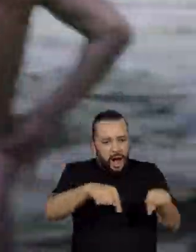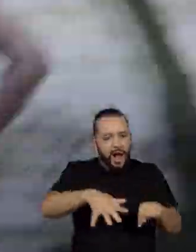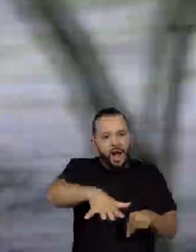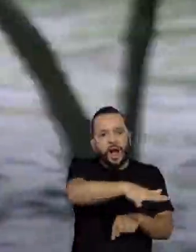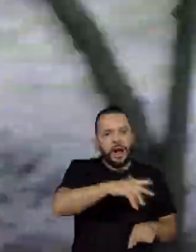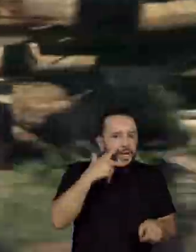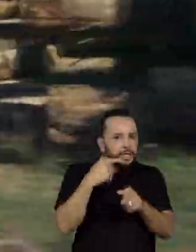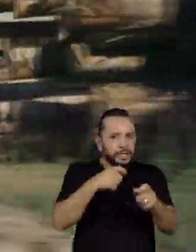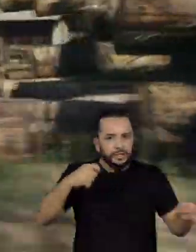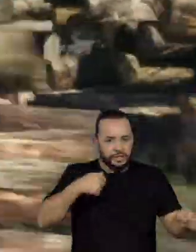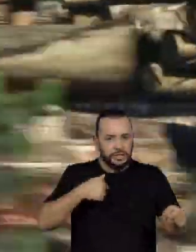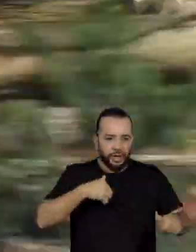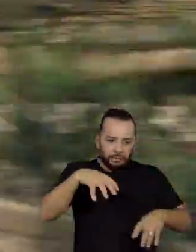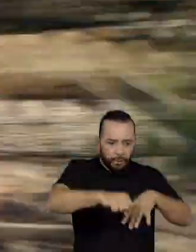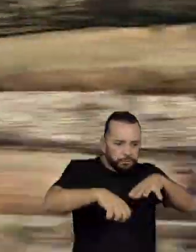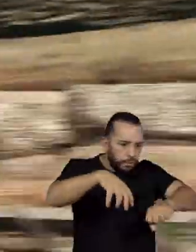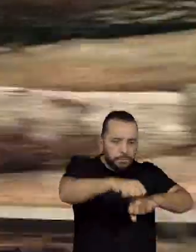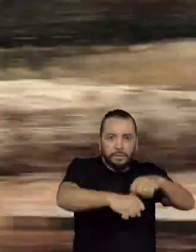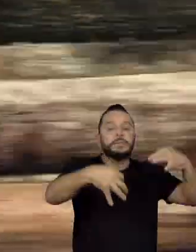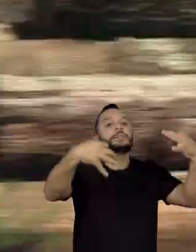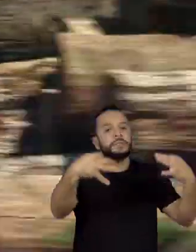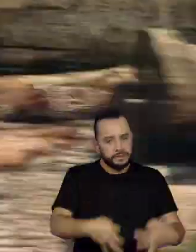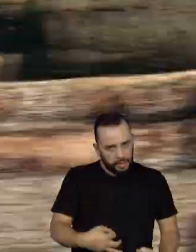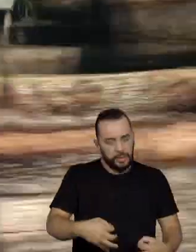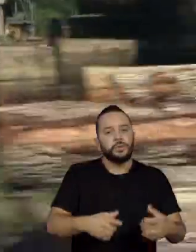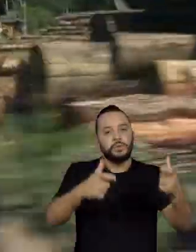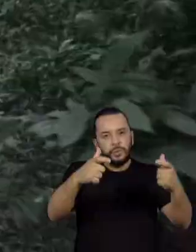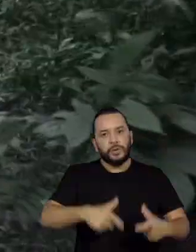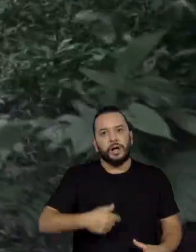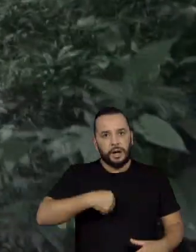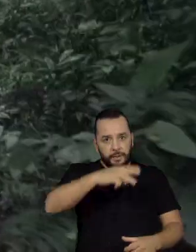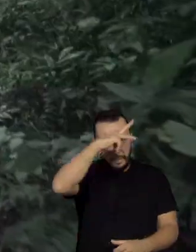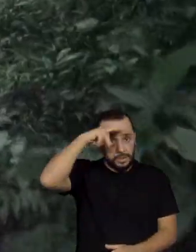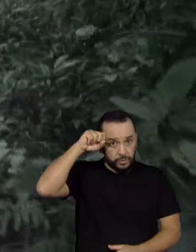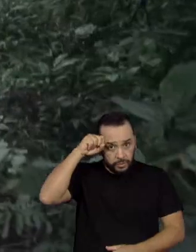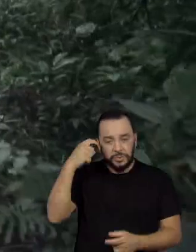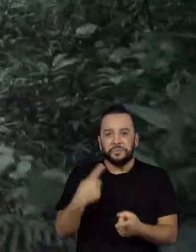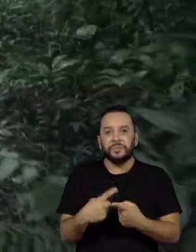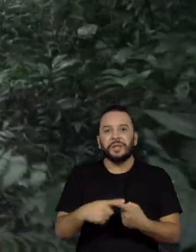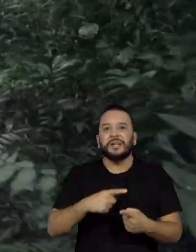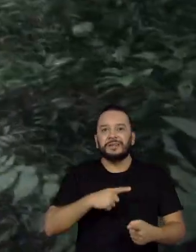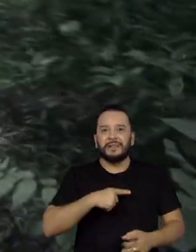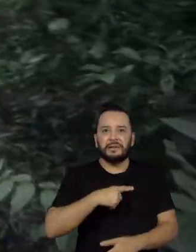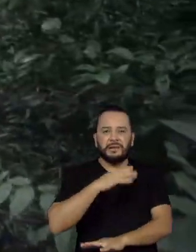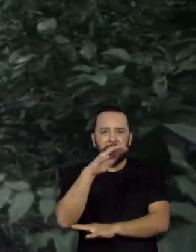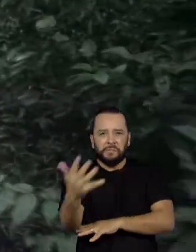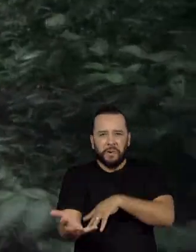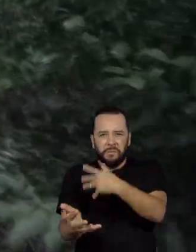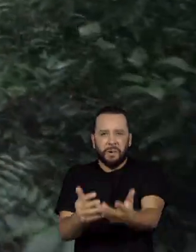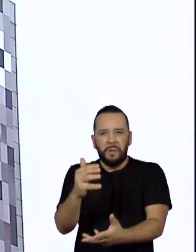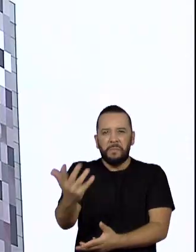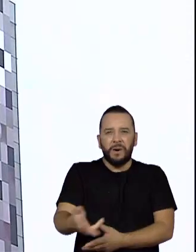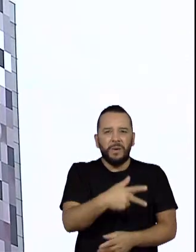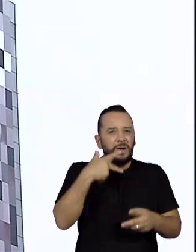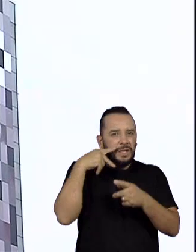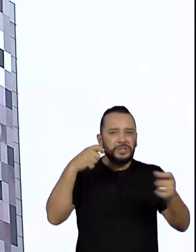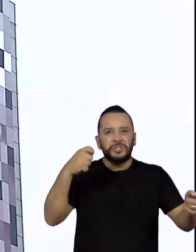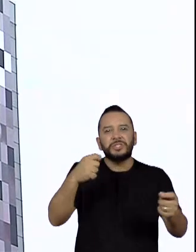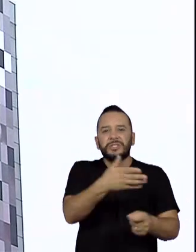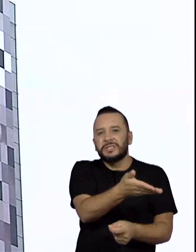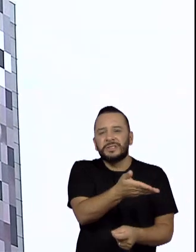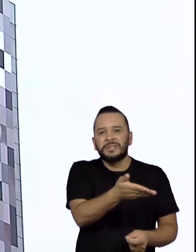Mato Grosso, um dos territórios mais devastados em uma região com povos isolados. A